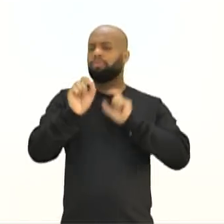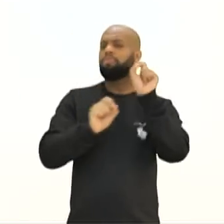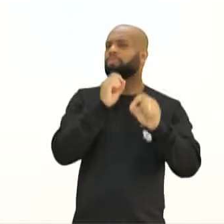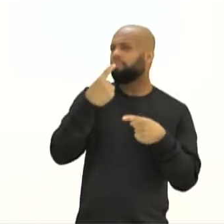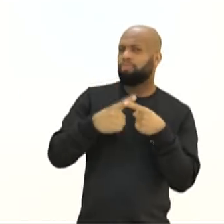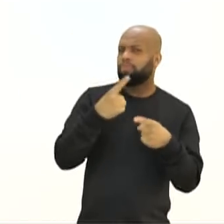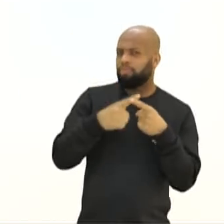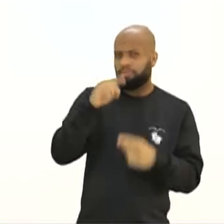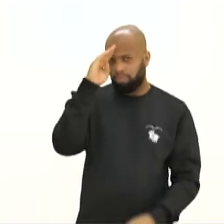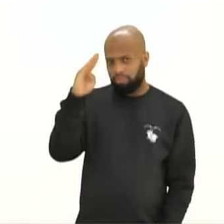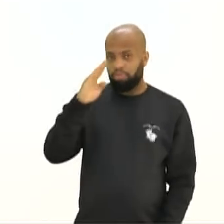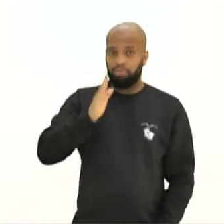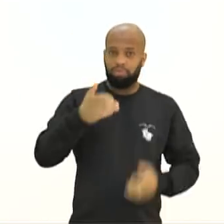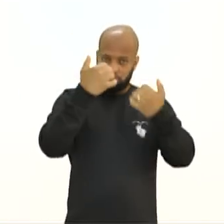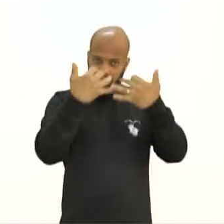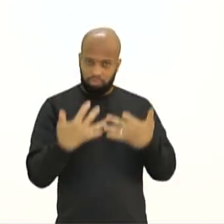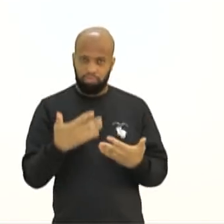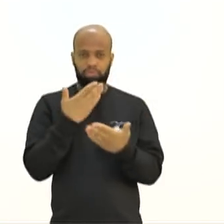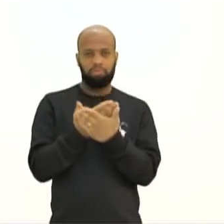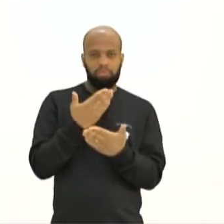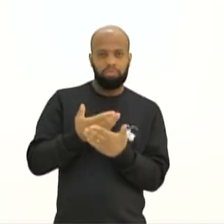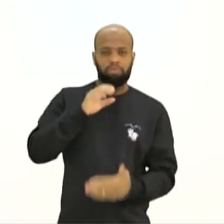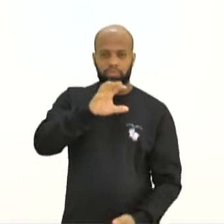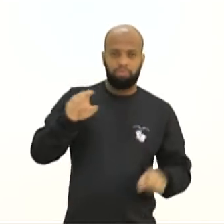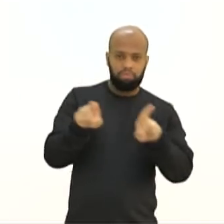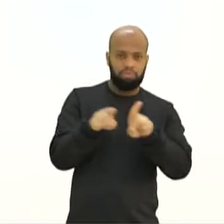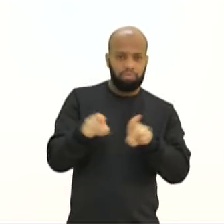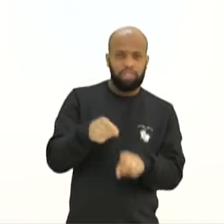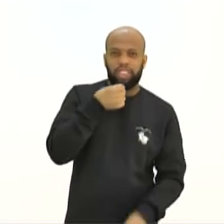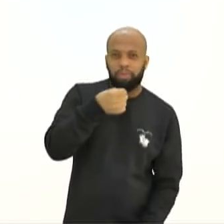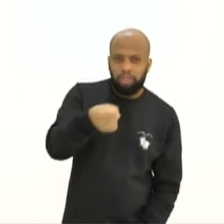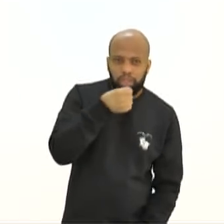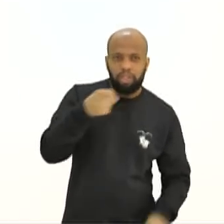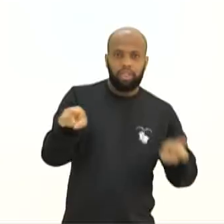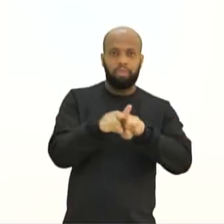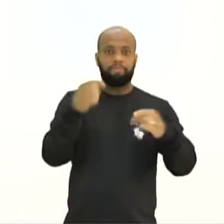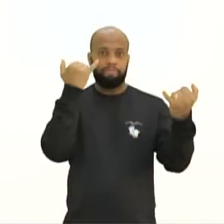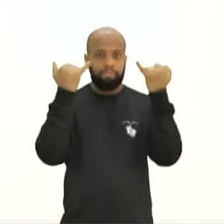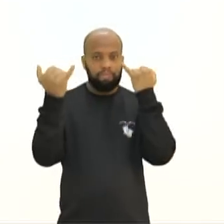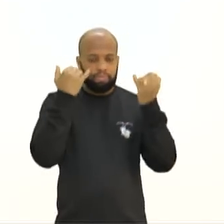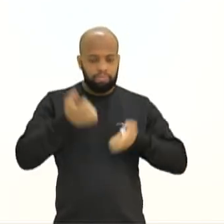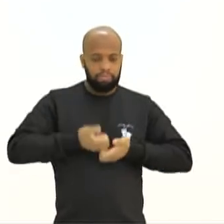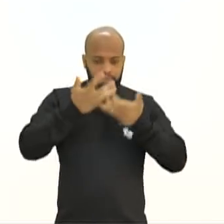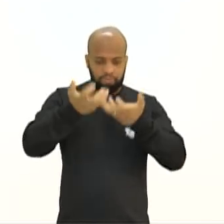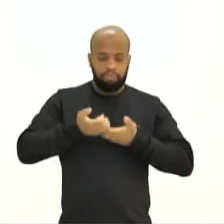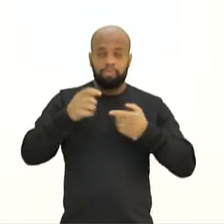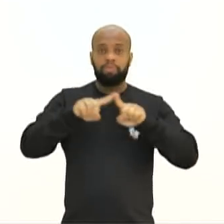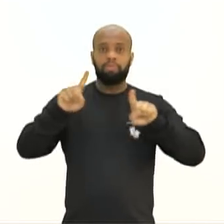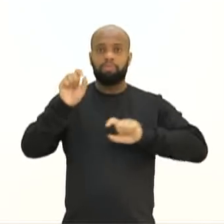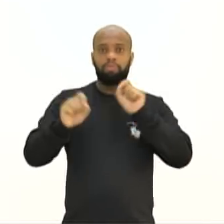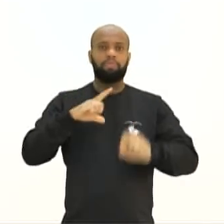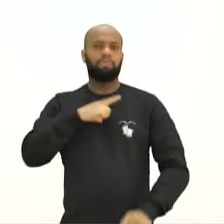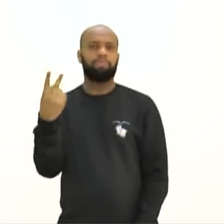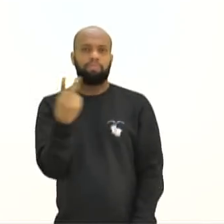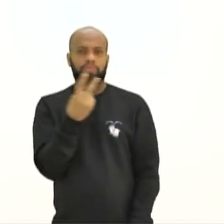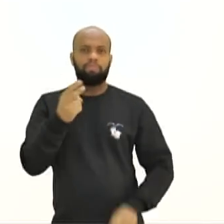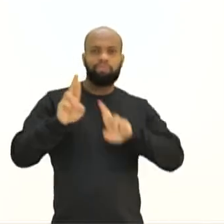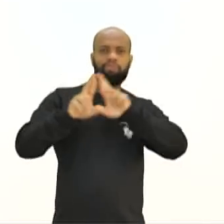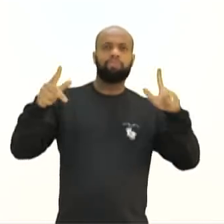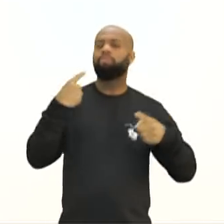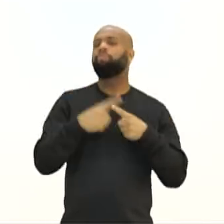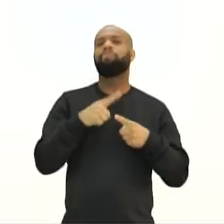falou bastante de reportagem, nós já falamos bastante de notícia, mas o que faz as duas serem